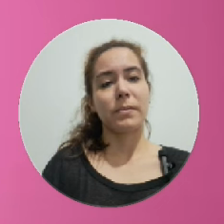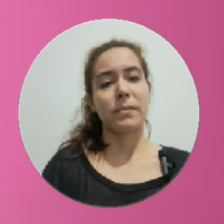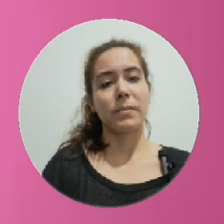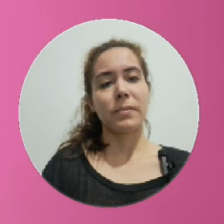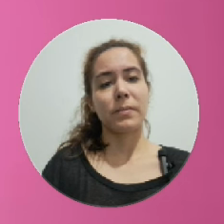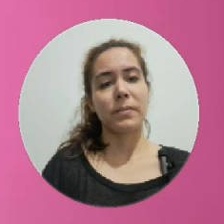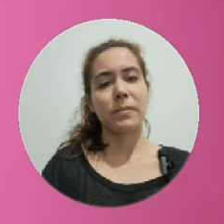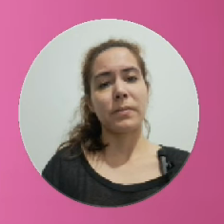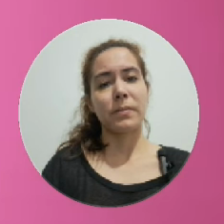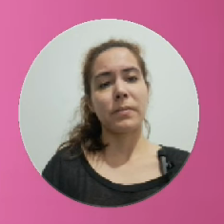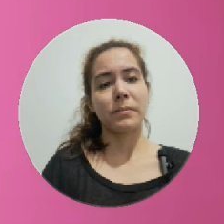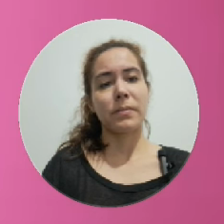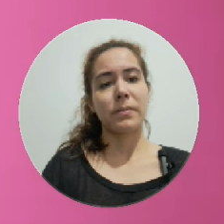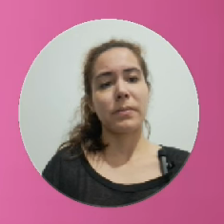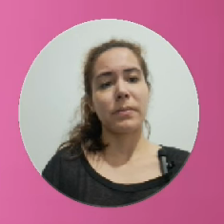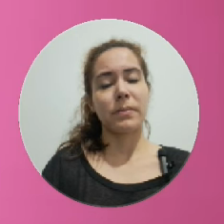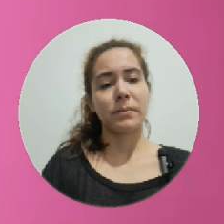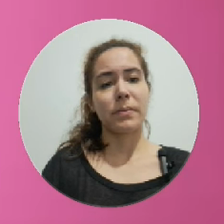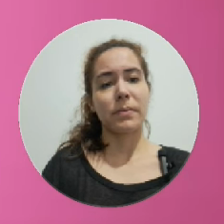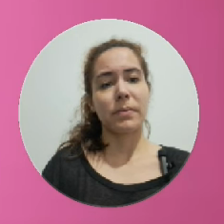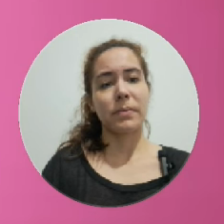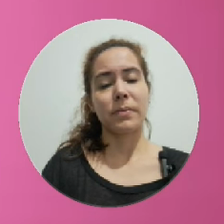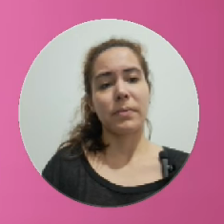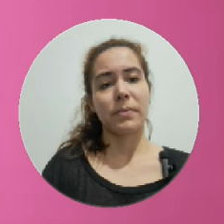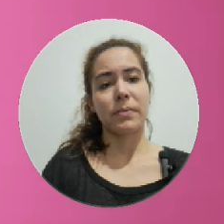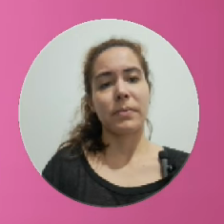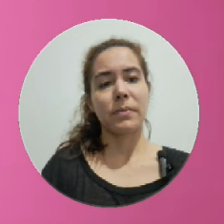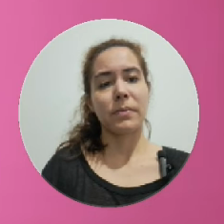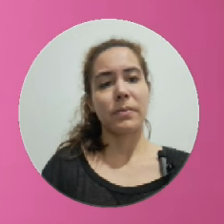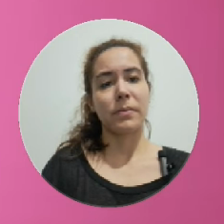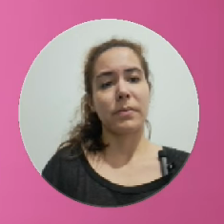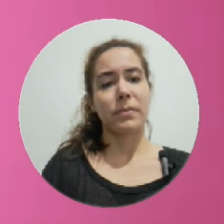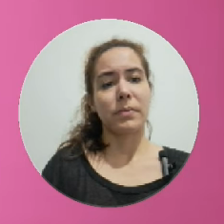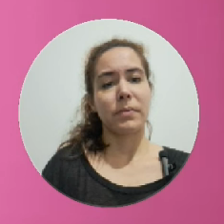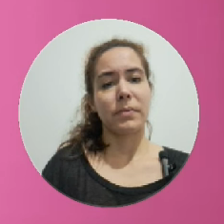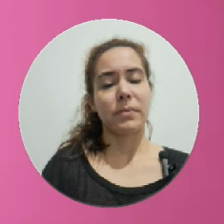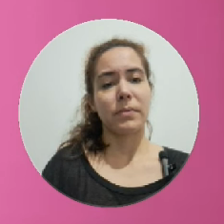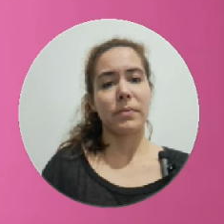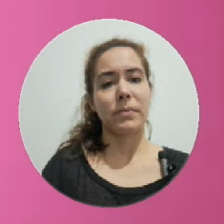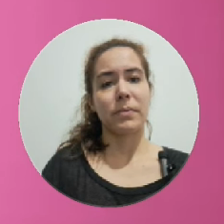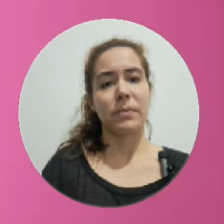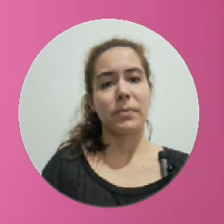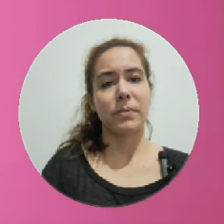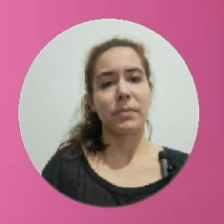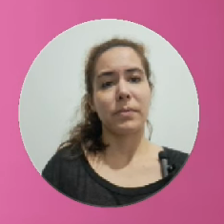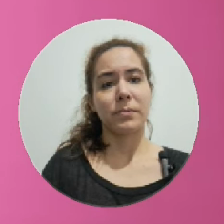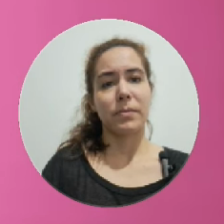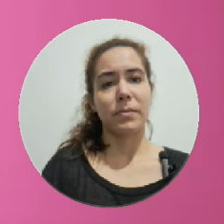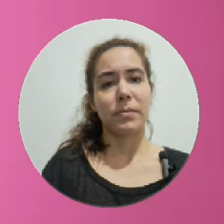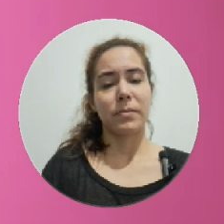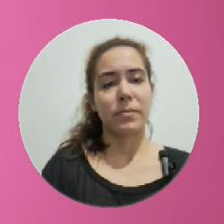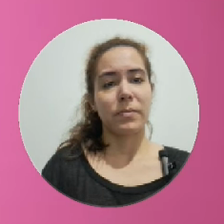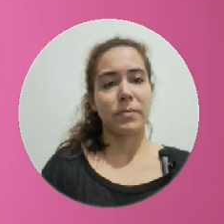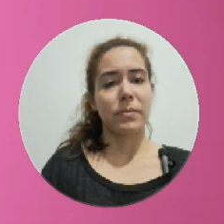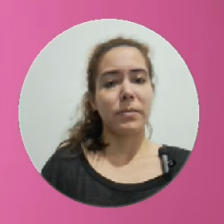aí esse cancelamento que a galera tá fazendo. Falando, nossa, já veio vendendo coisa. Porque vocês viram os comentários ali nos posts, né? Que a galera tá dando uma zoada já. Vamos ver a continuação aqui.